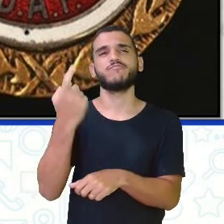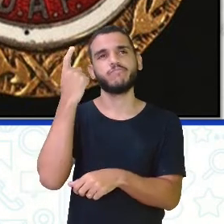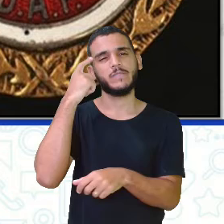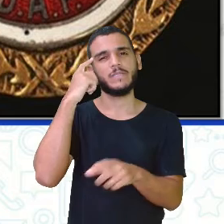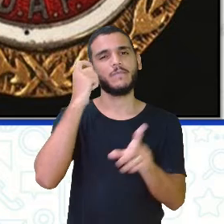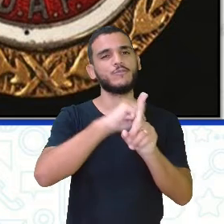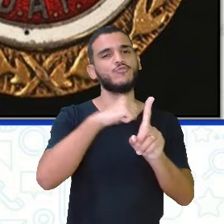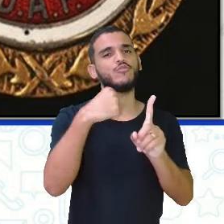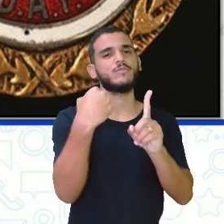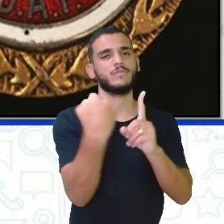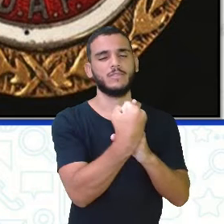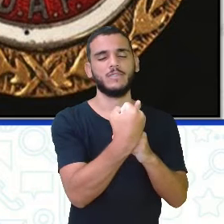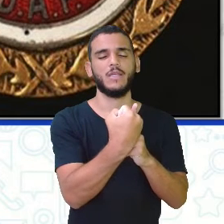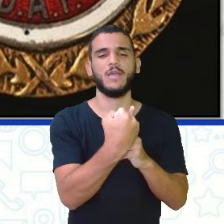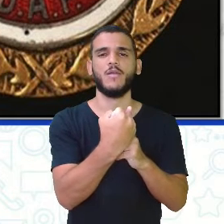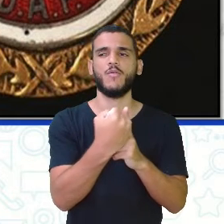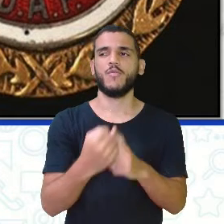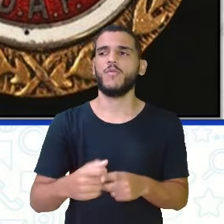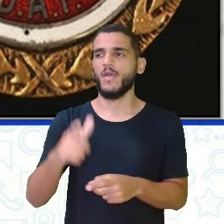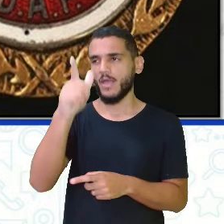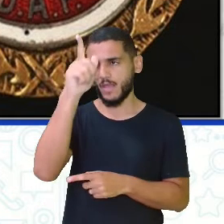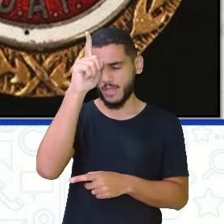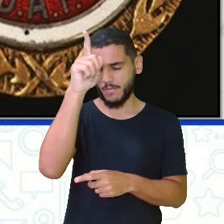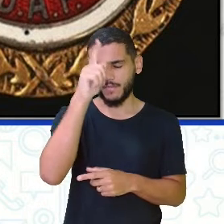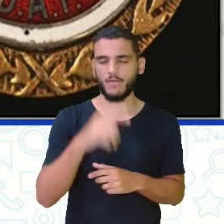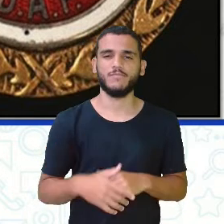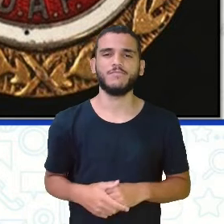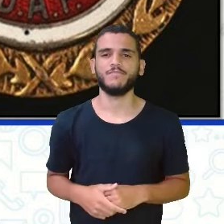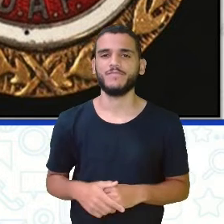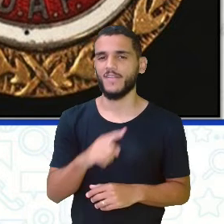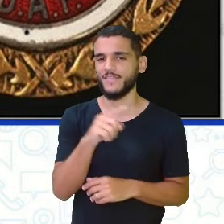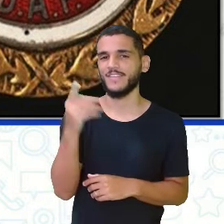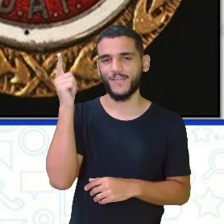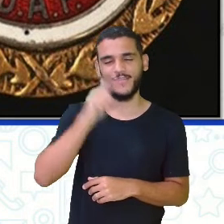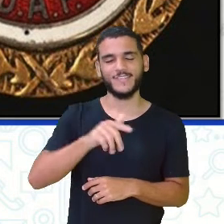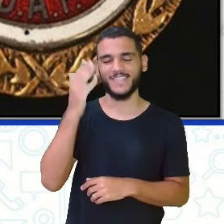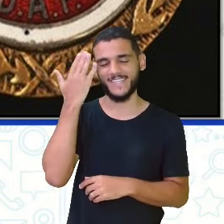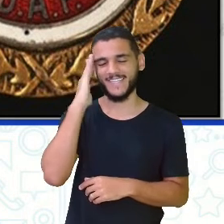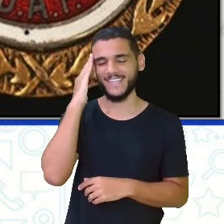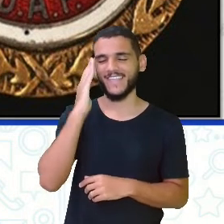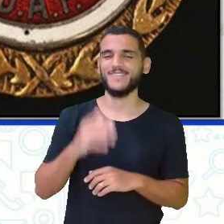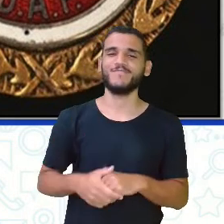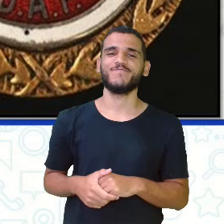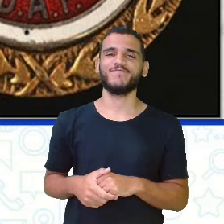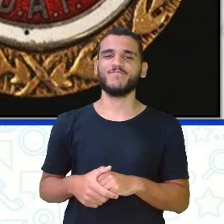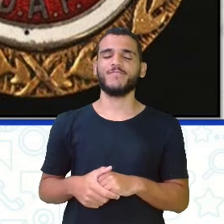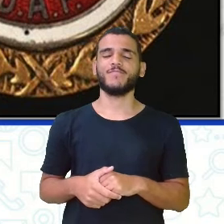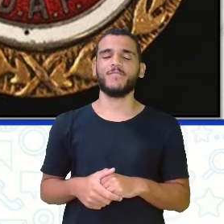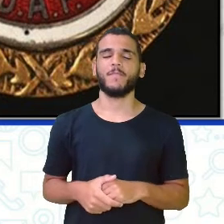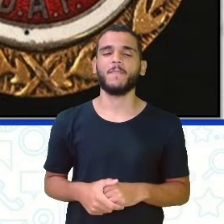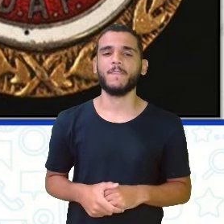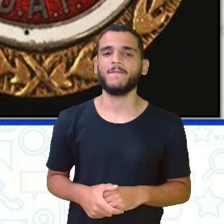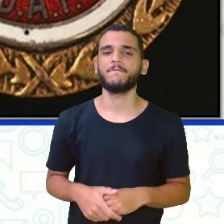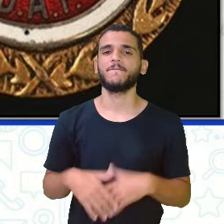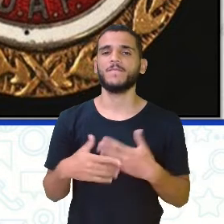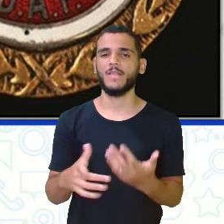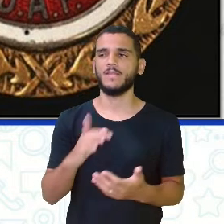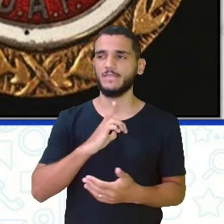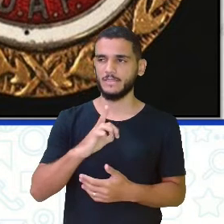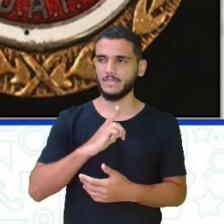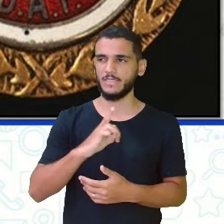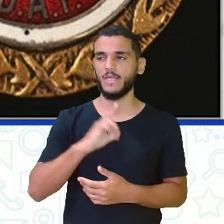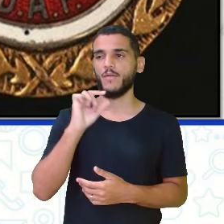O alemão não é, a pronúncia não é boa, mas deu para vocês entenderem. O Nazi, né? O movimento Nazi. Então eles tinham